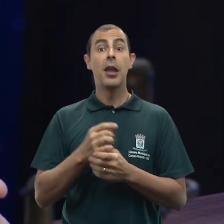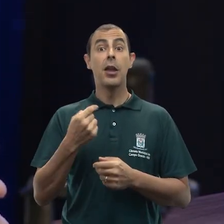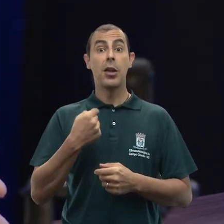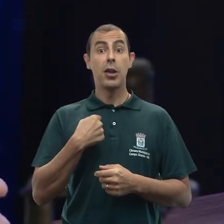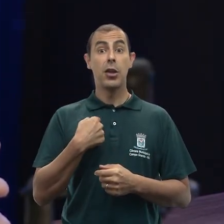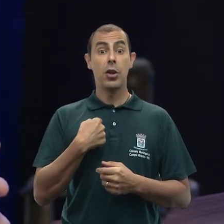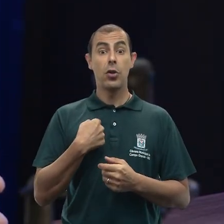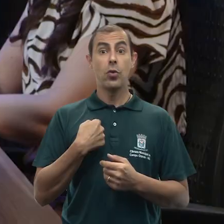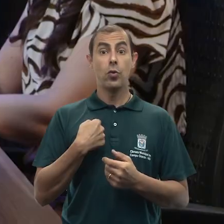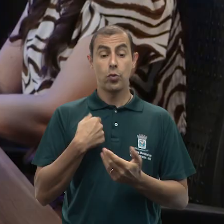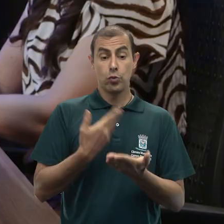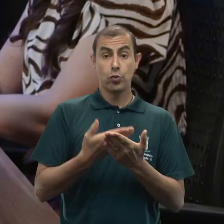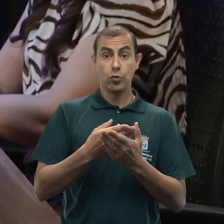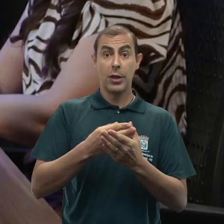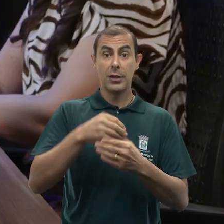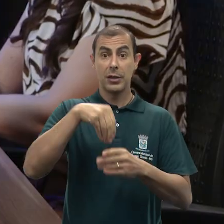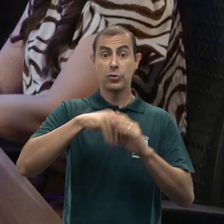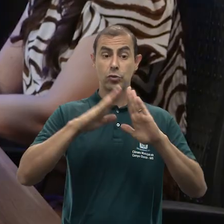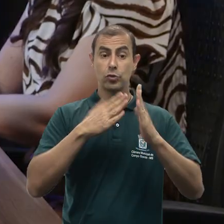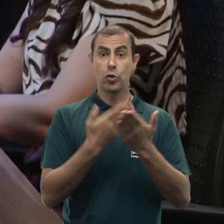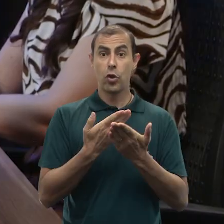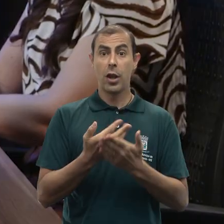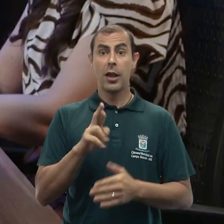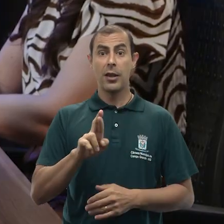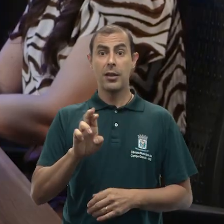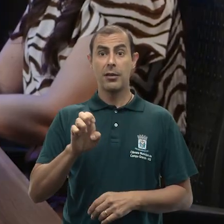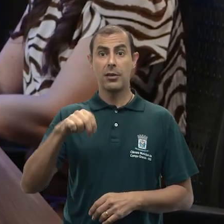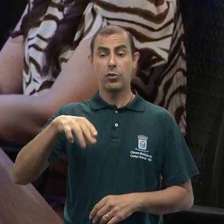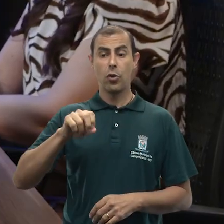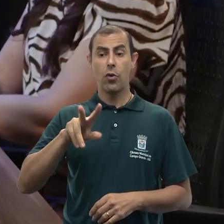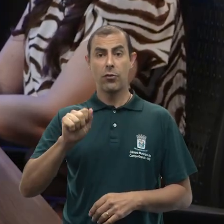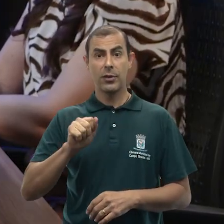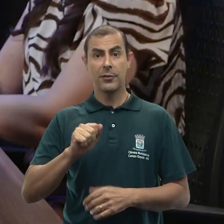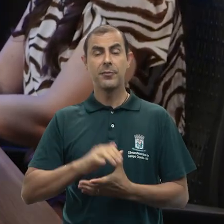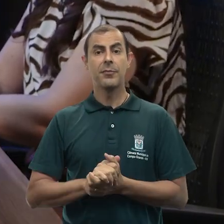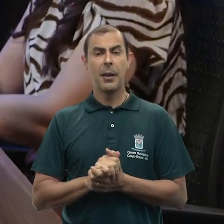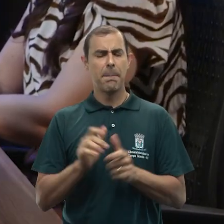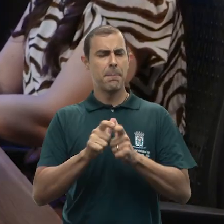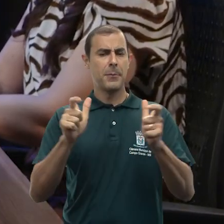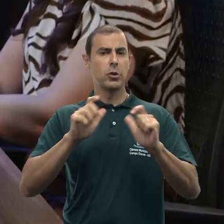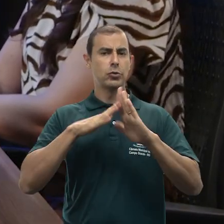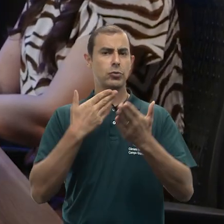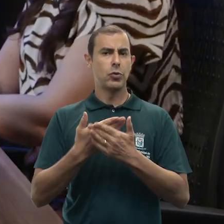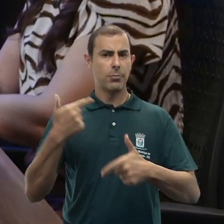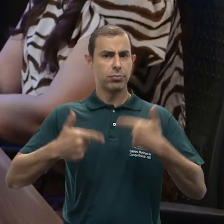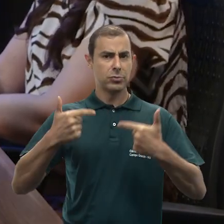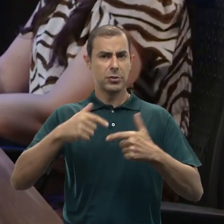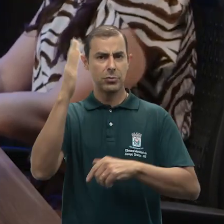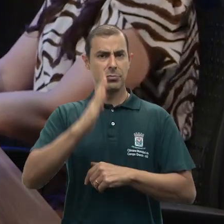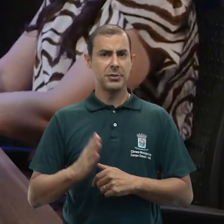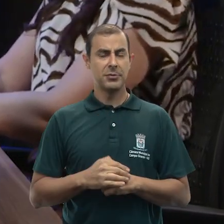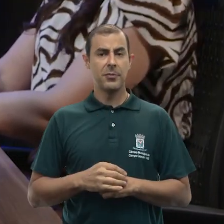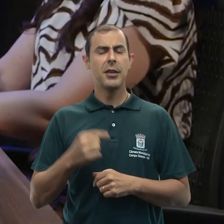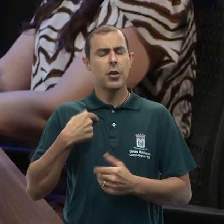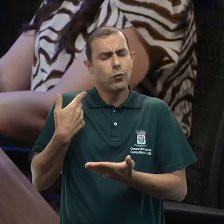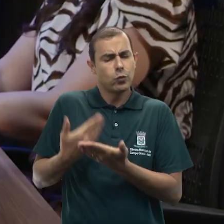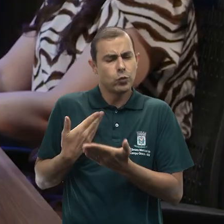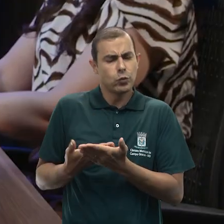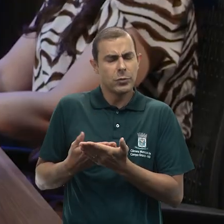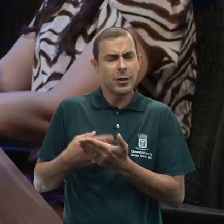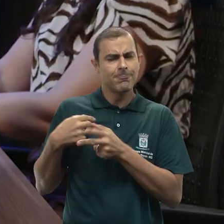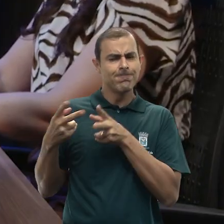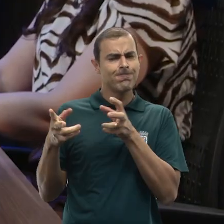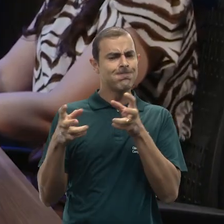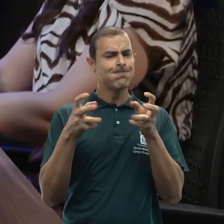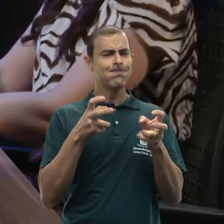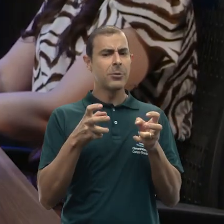maior escola de política do Brasil. E quando estudando eu observava que as pessoas que